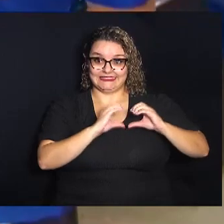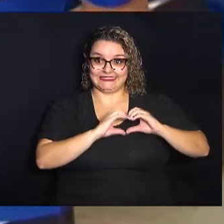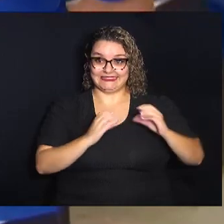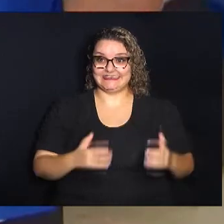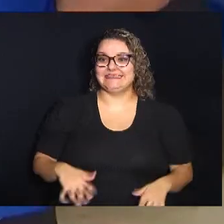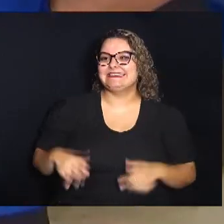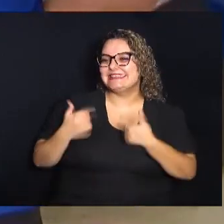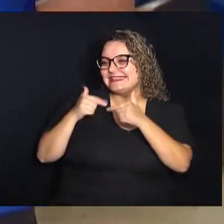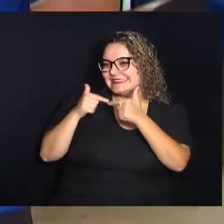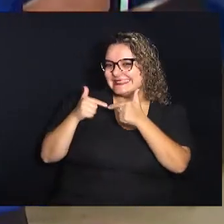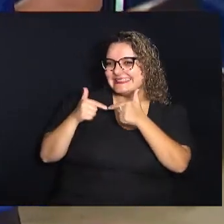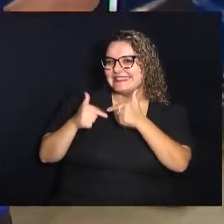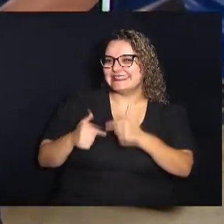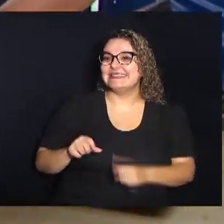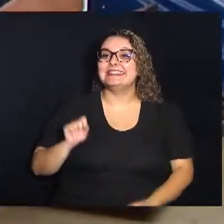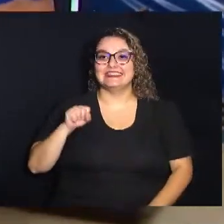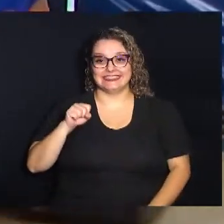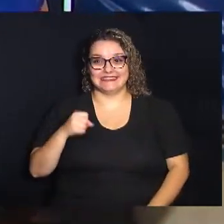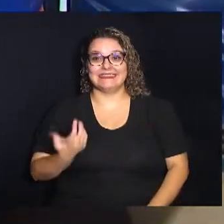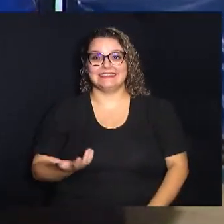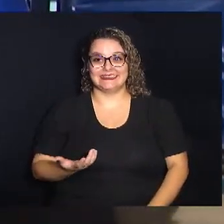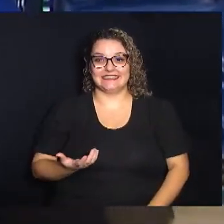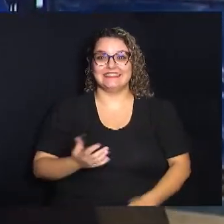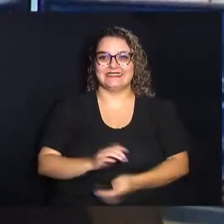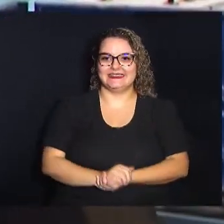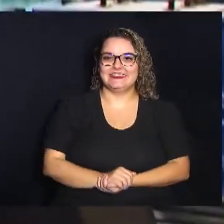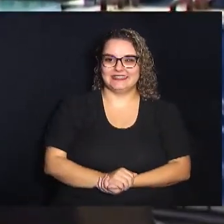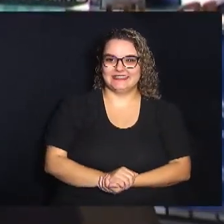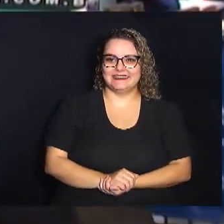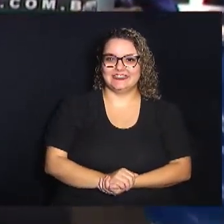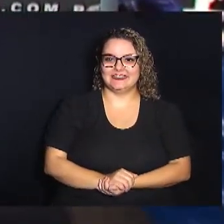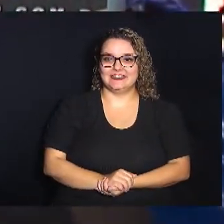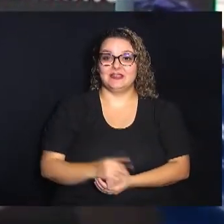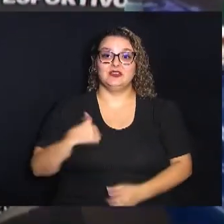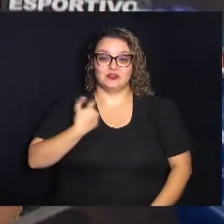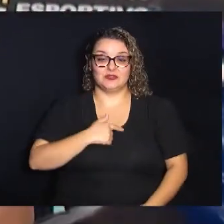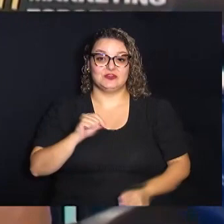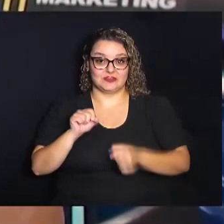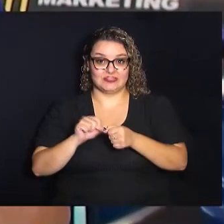aí. A verdade é que sim, a gente fez